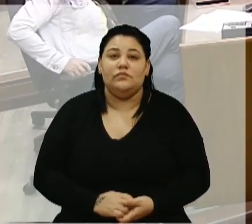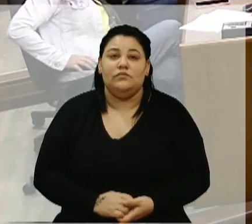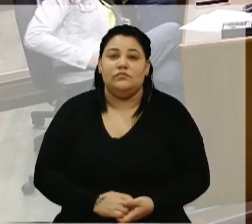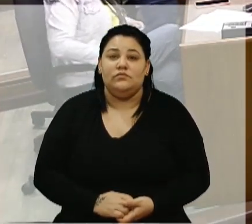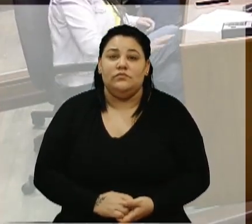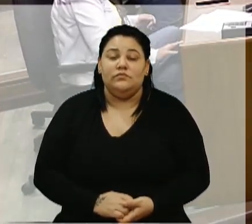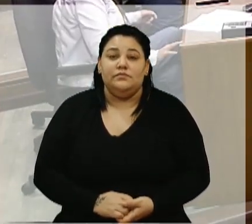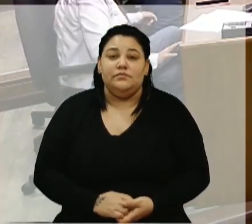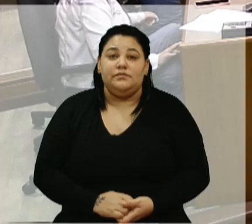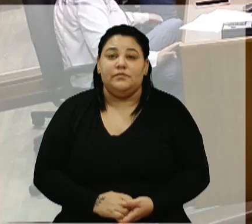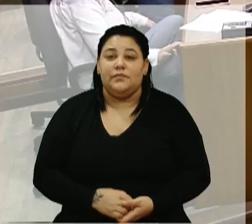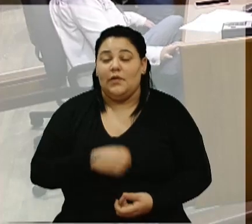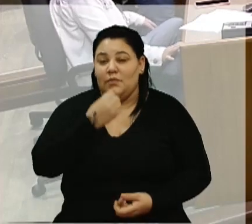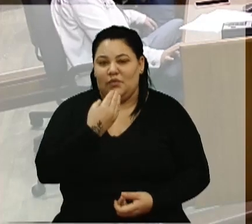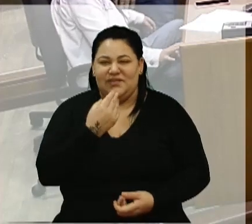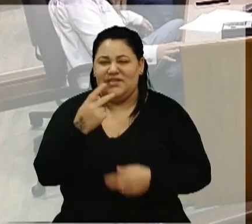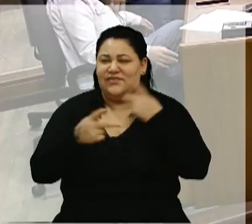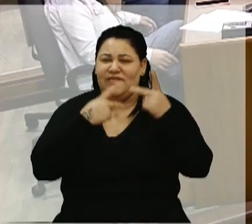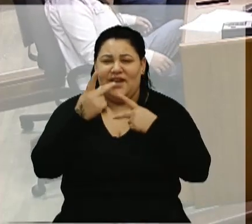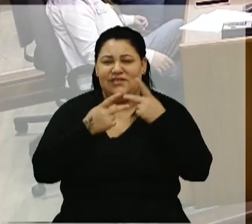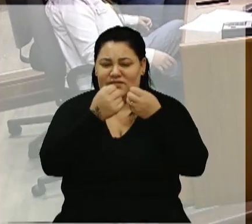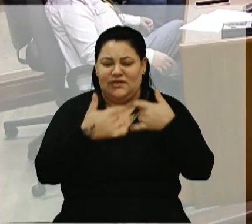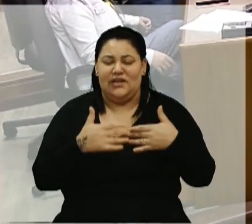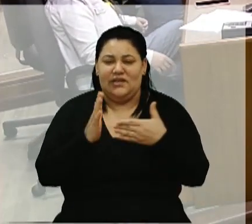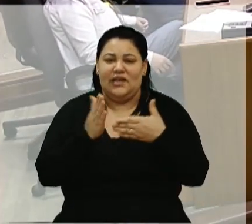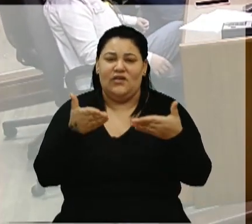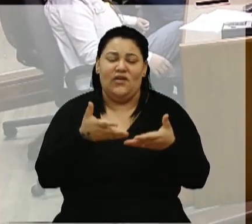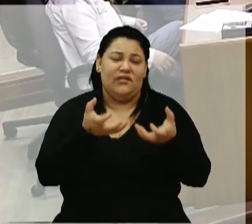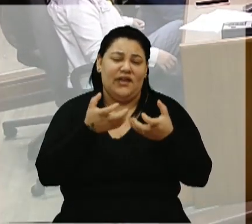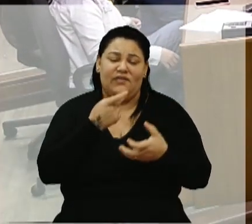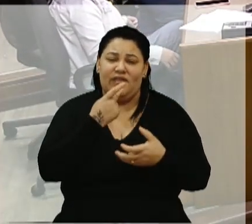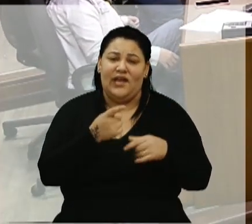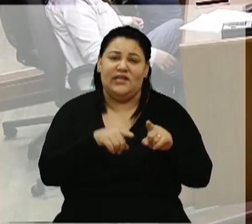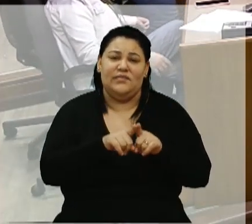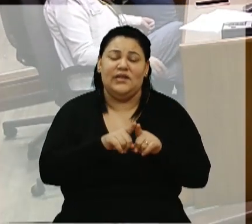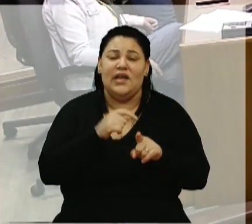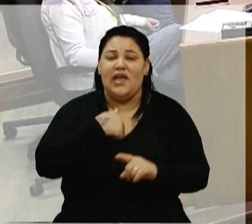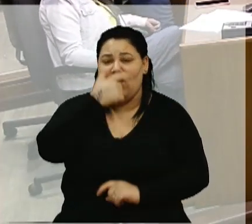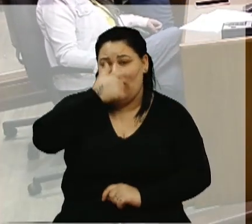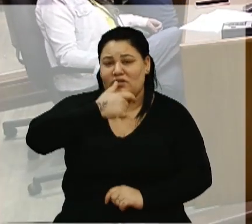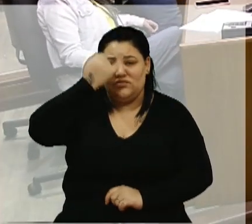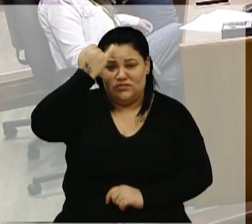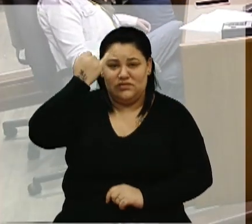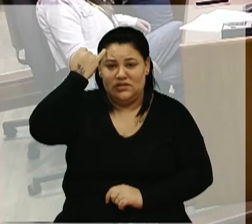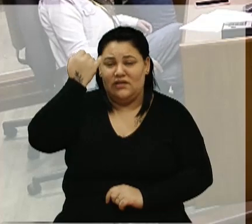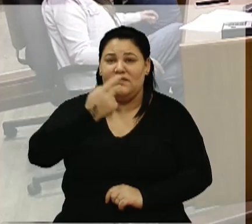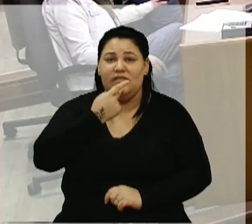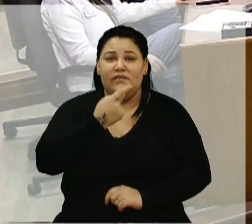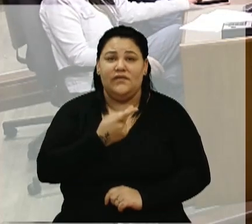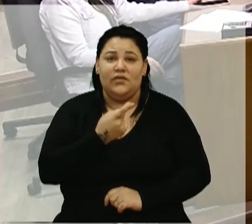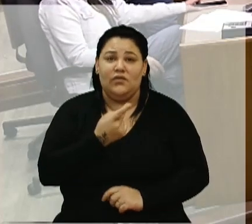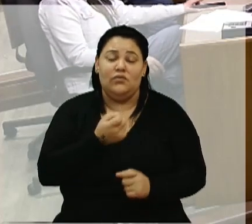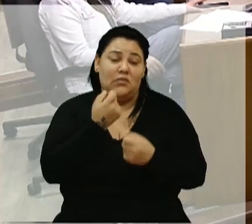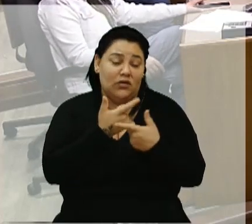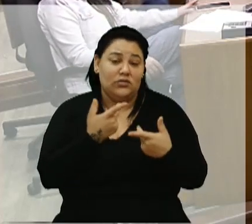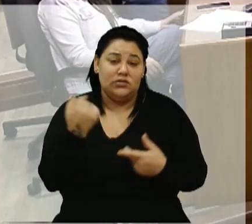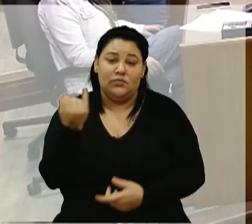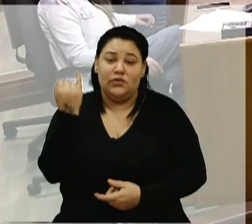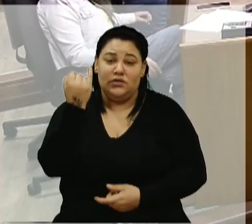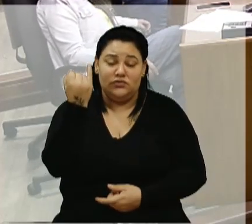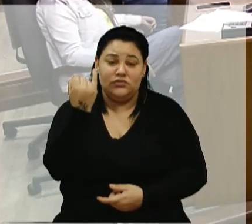Bom, dos argumentos que foram trazidos até aqui, eu quero destacar, acho que o vereador D'Ambrossi trouxe um argumento muito efetivo, de quando